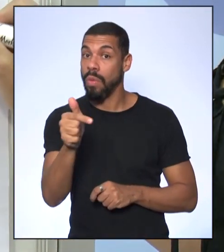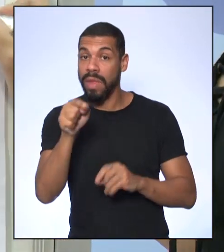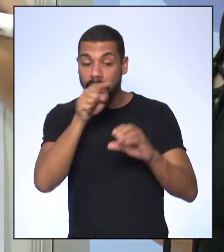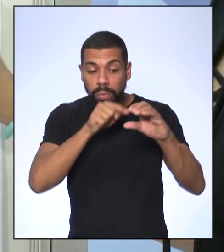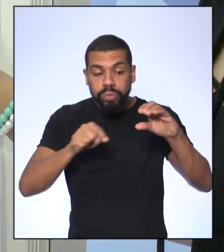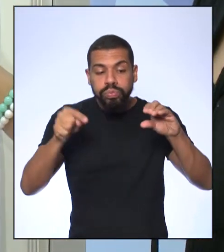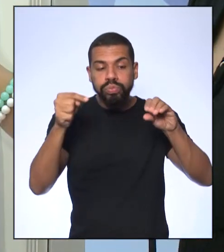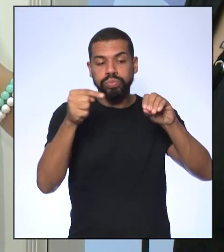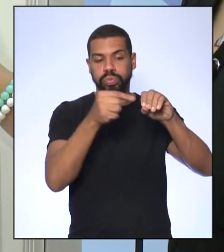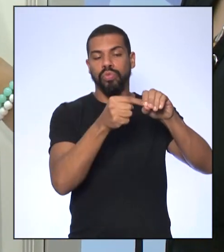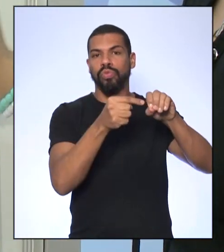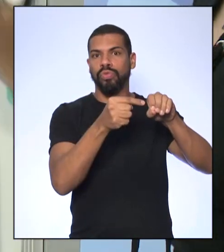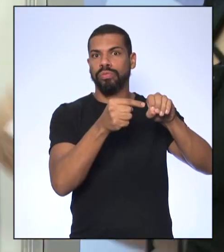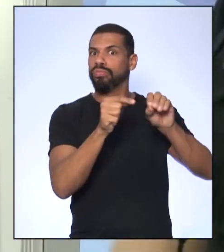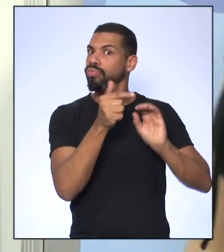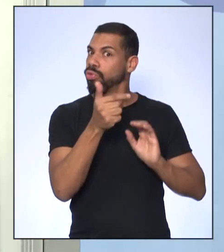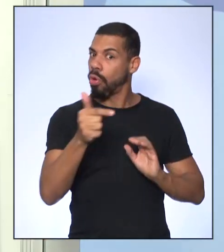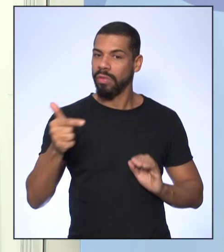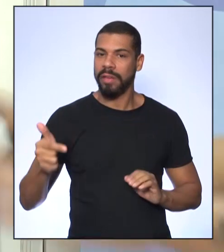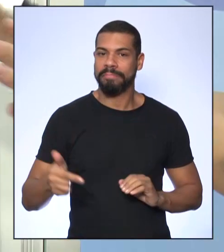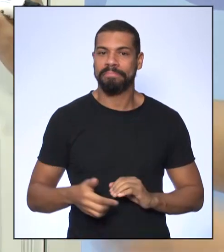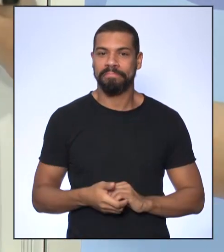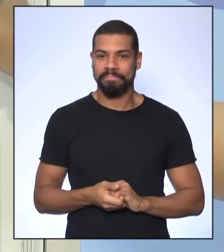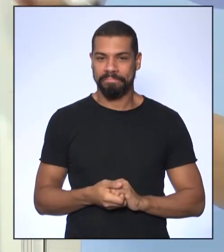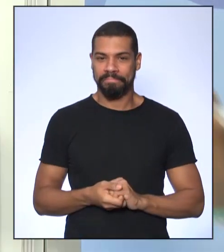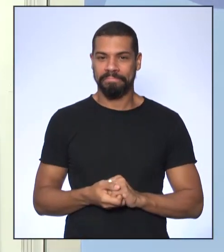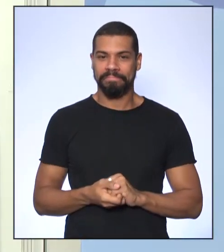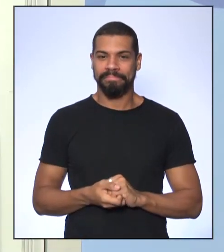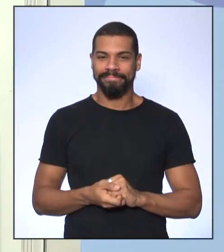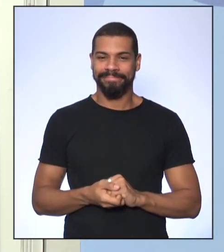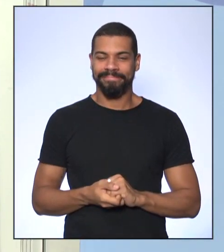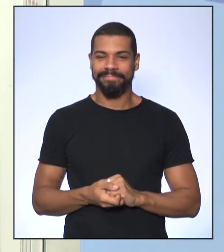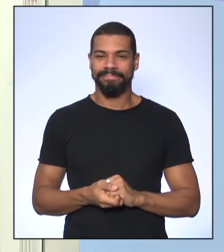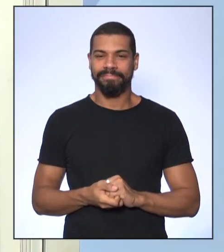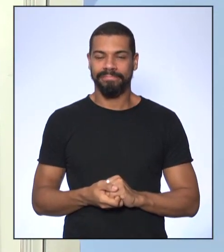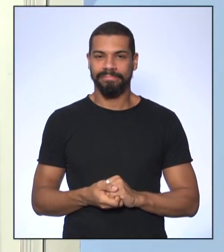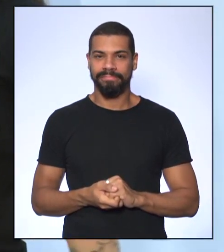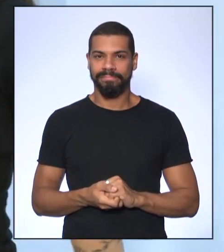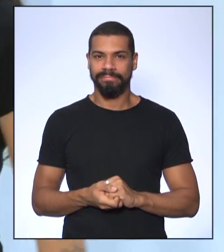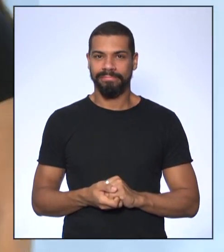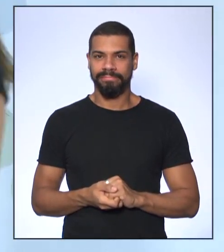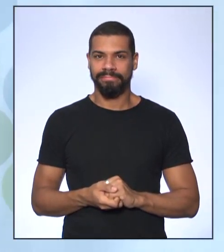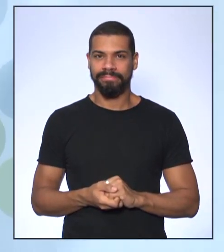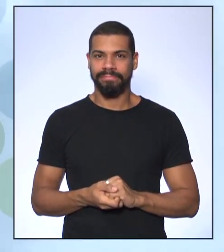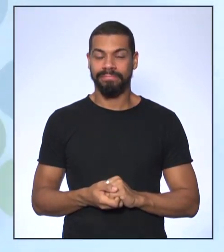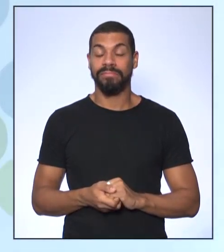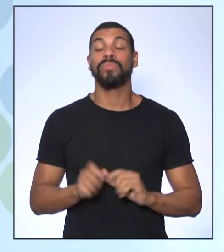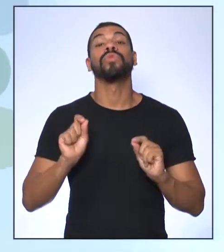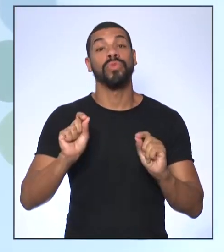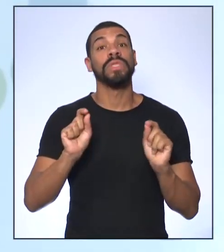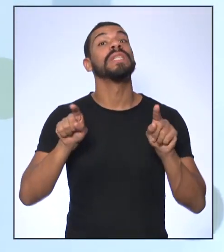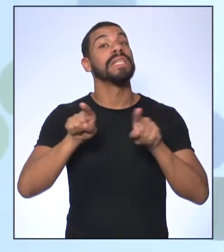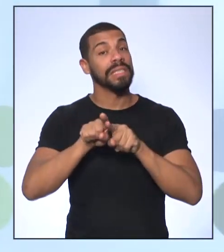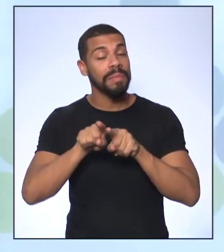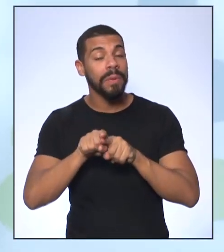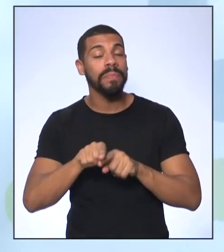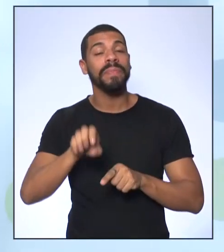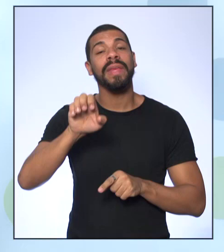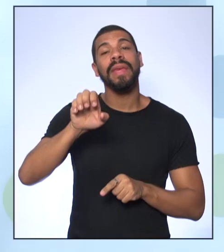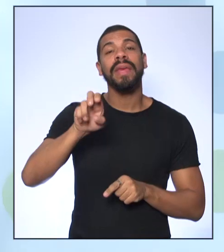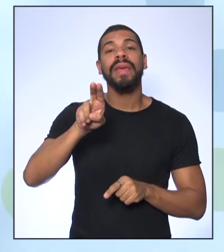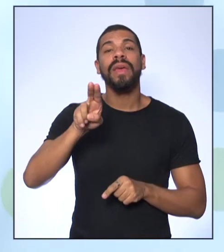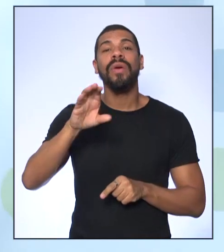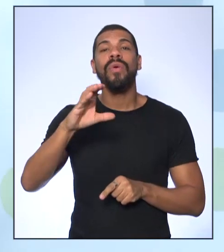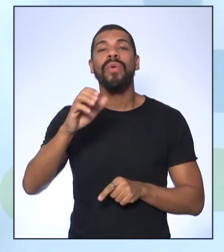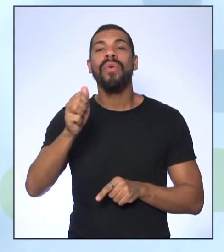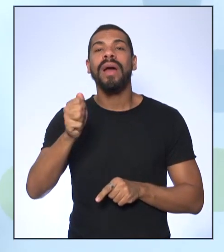núcleo. Escrever tudinho, certinho, completo, certo? E aí a gente tem os eucariontes, que